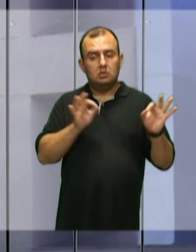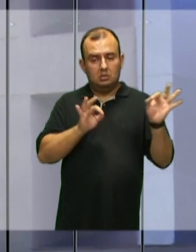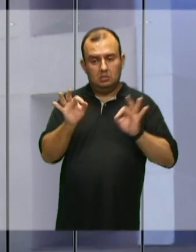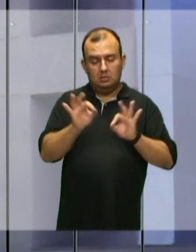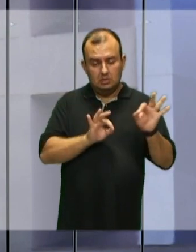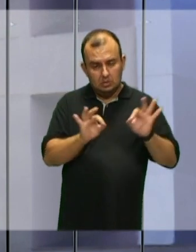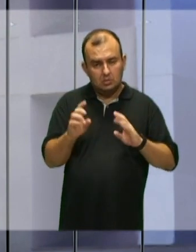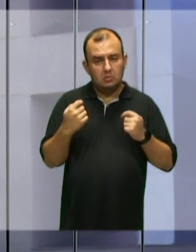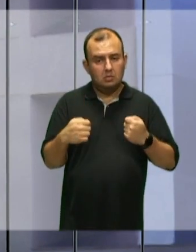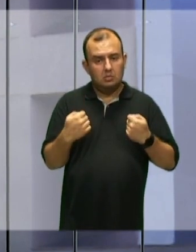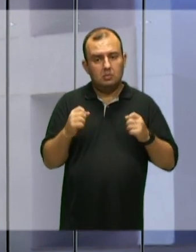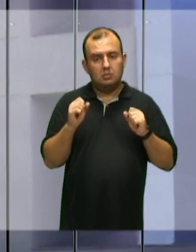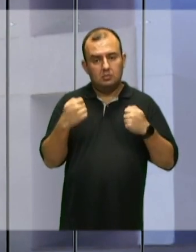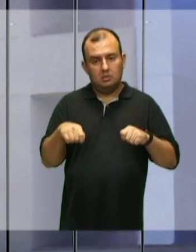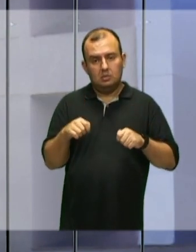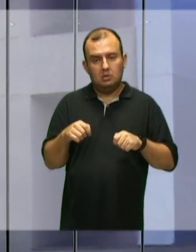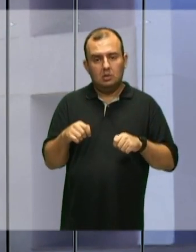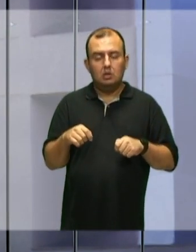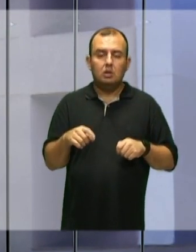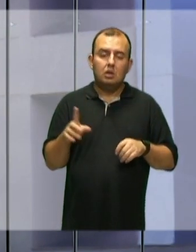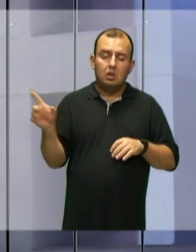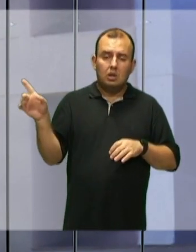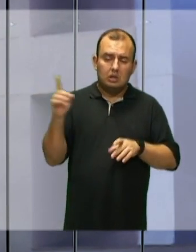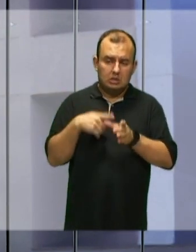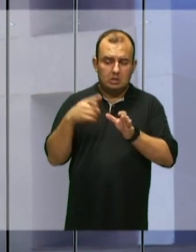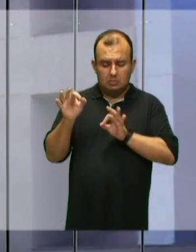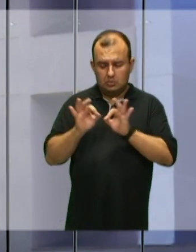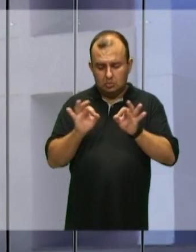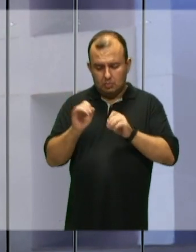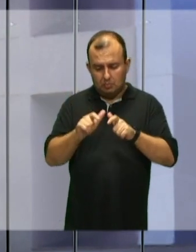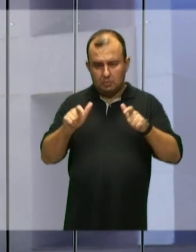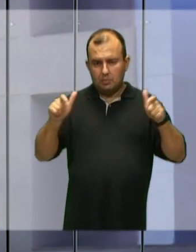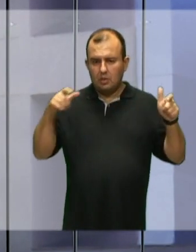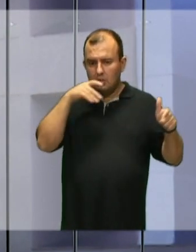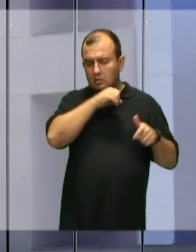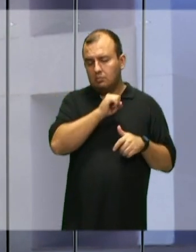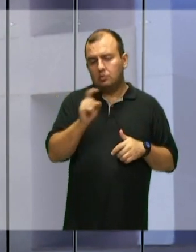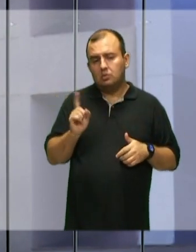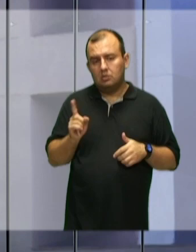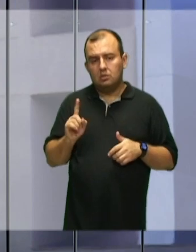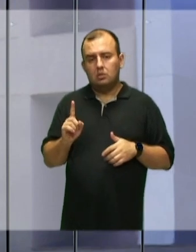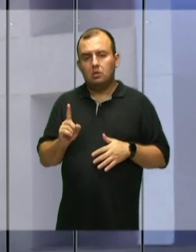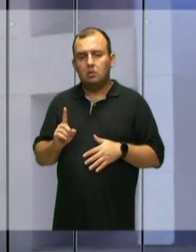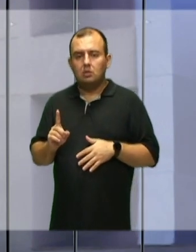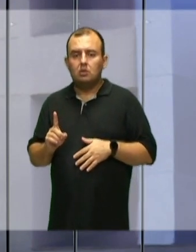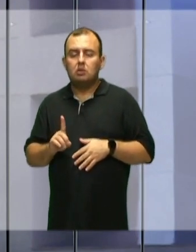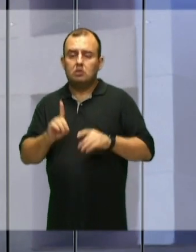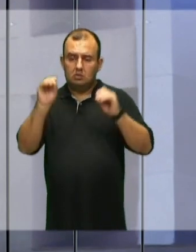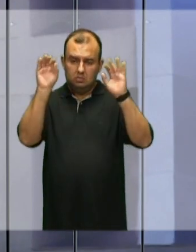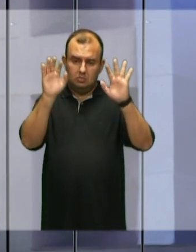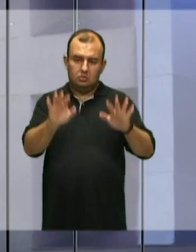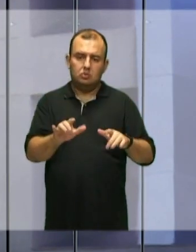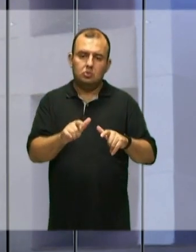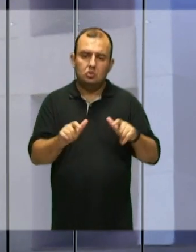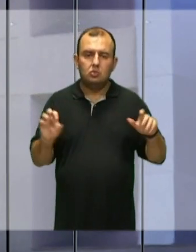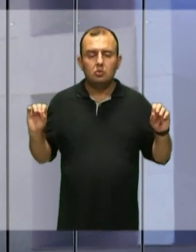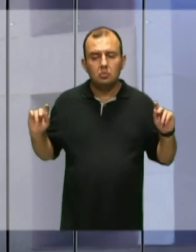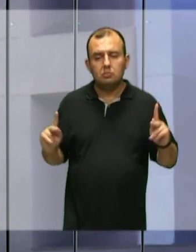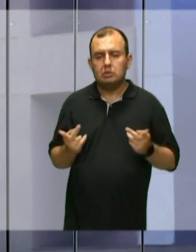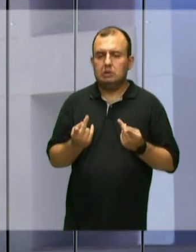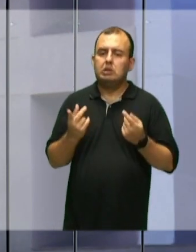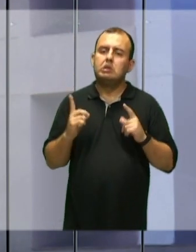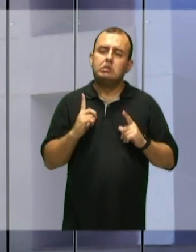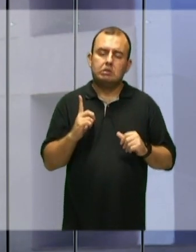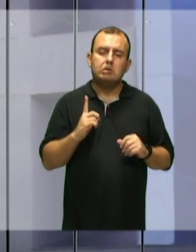é uma cidade que não planejou para crescer tão rápido da forma que cresceu né Deus nos ajudou fez uma cidade boa uma cidade com oportunidades